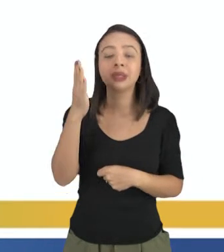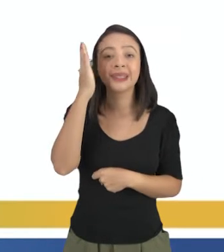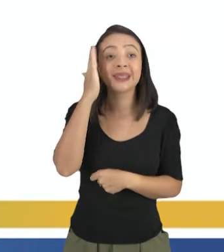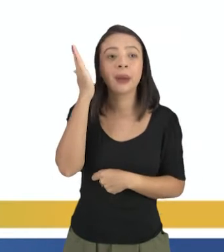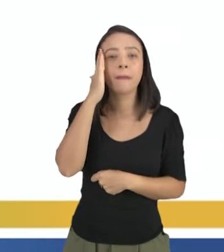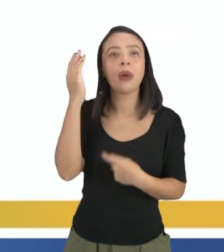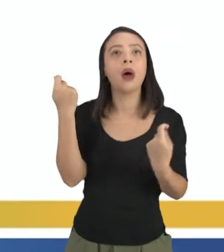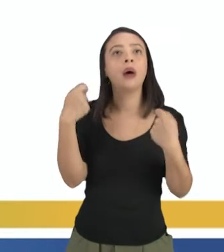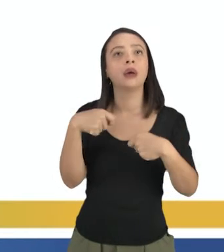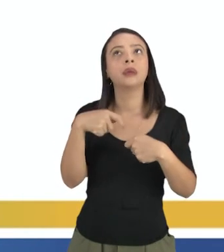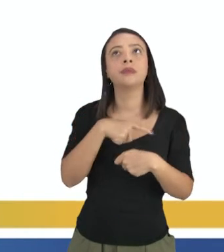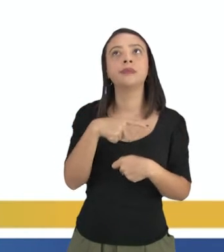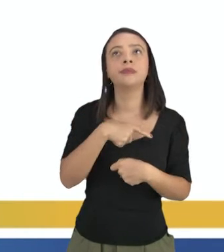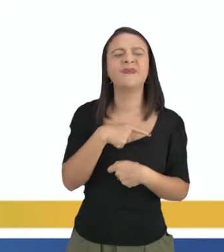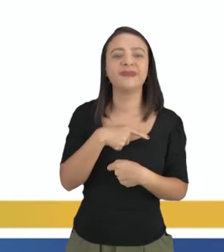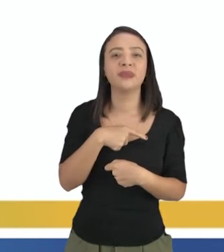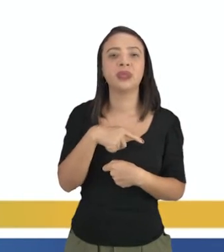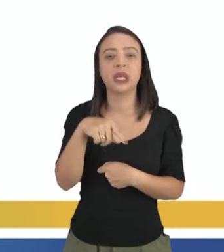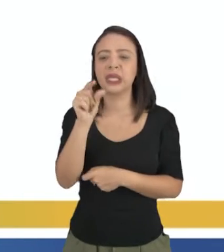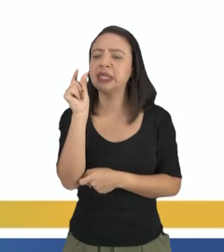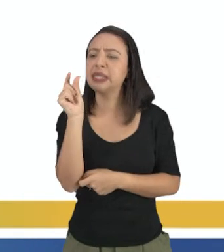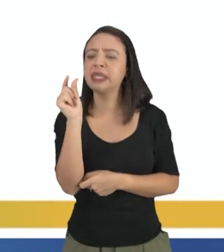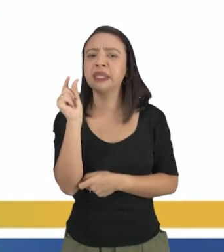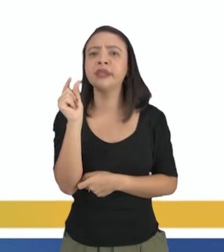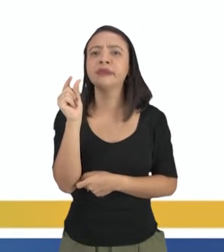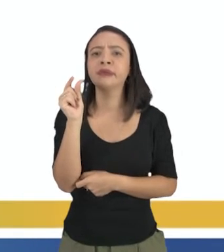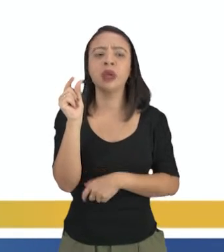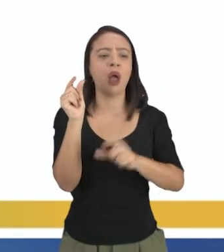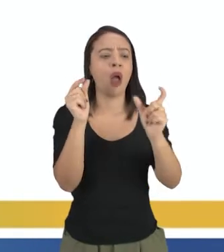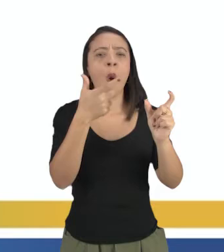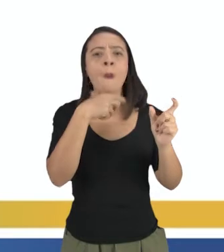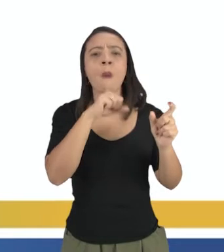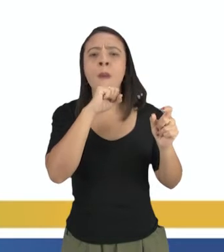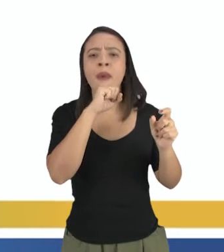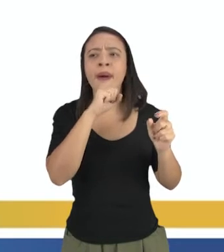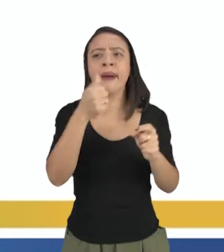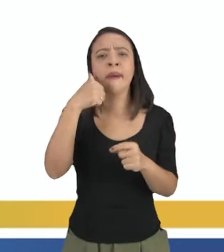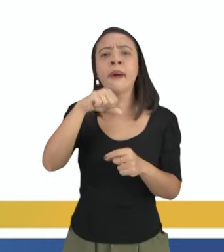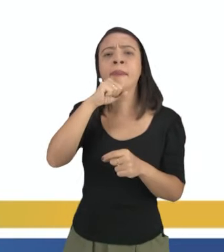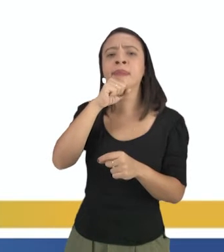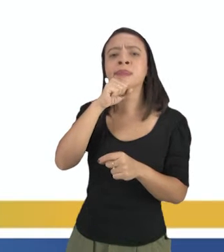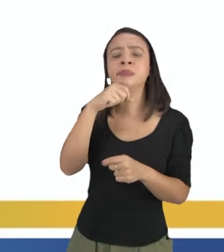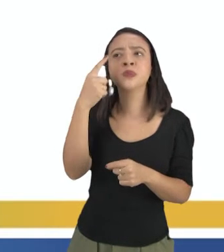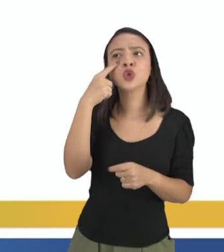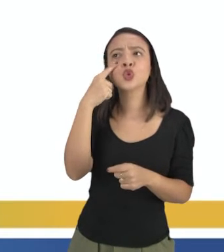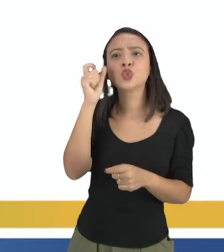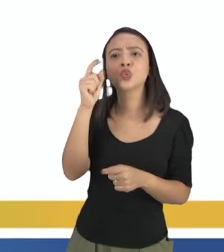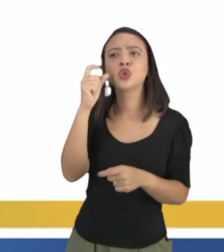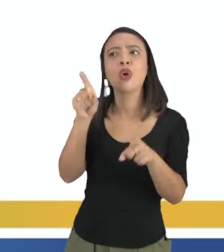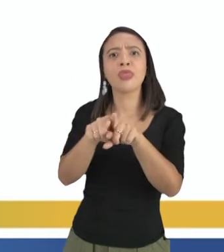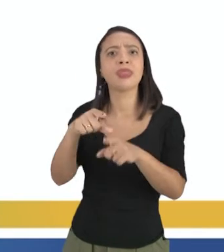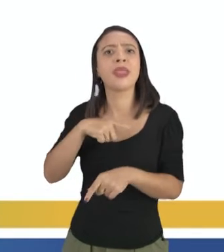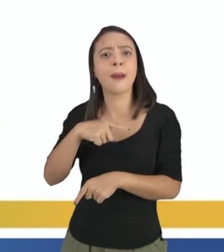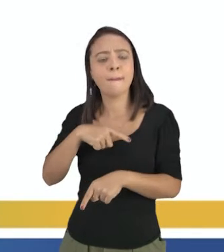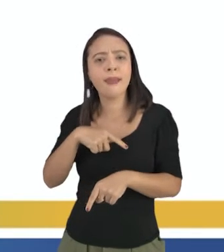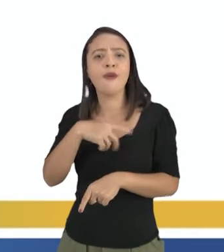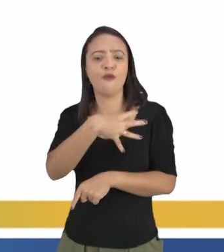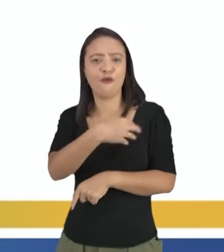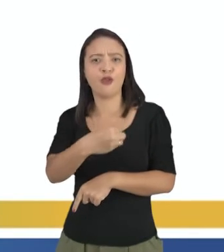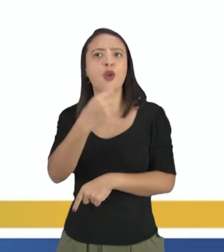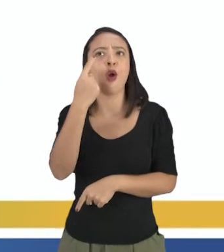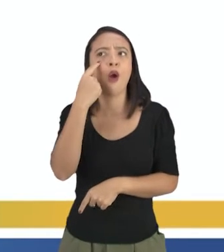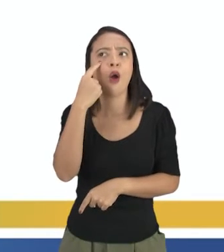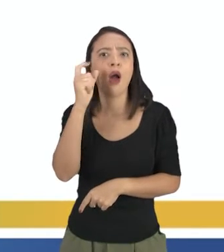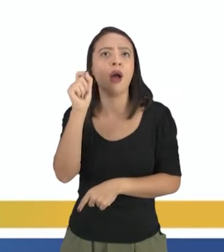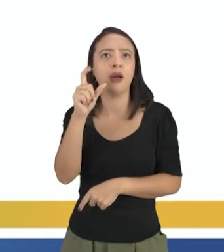probabilidade dessa ervilha, ou seja lá, de eu ter um pai e uma mãe de olho azul e eu ter um filho de olho azul? A gente faz lá